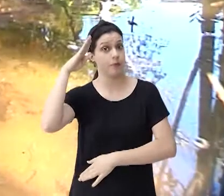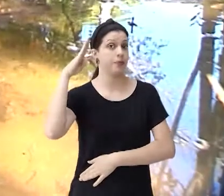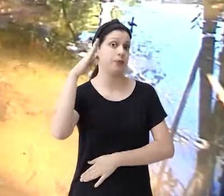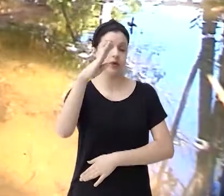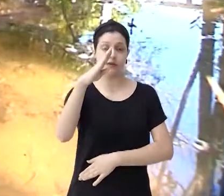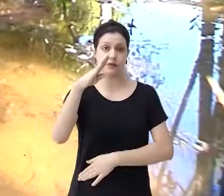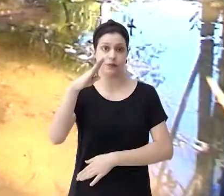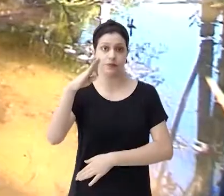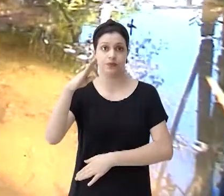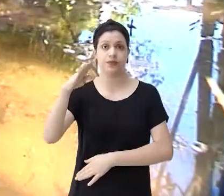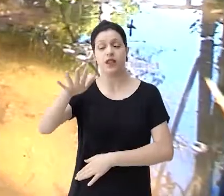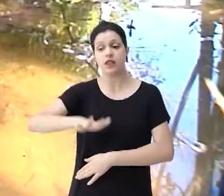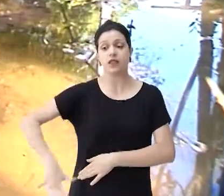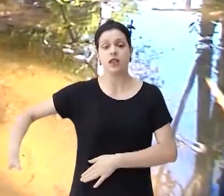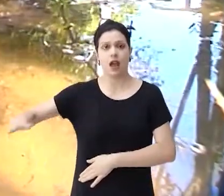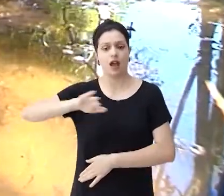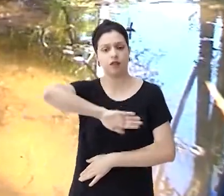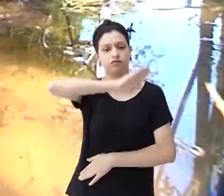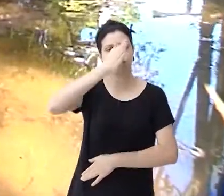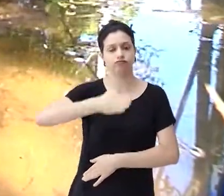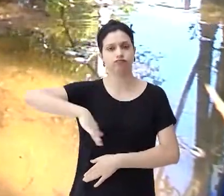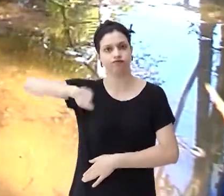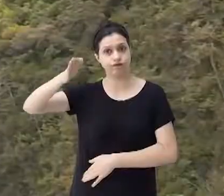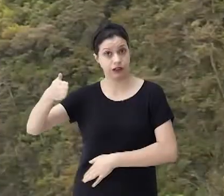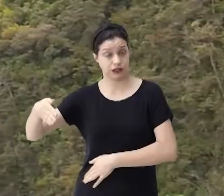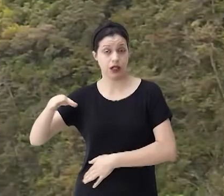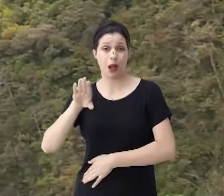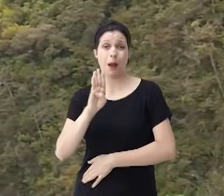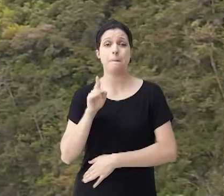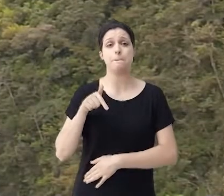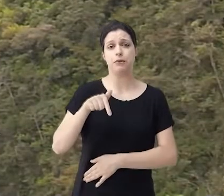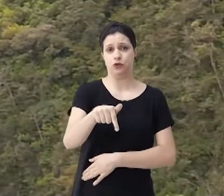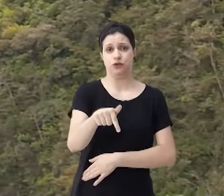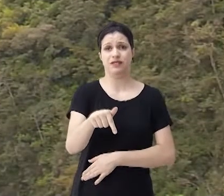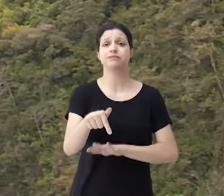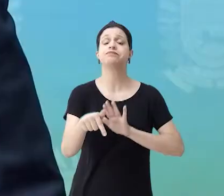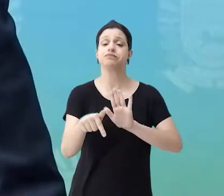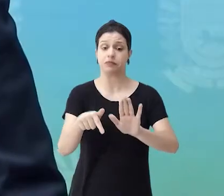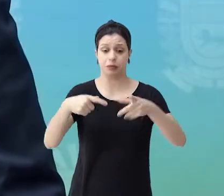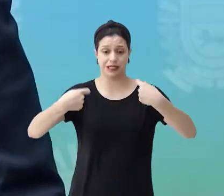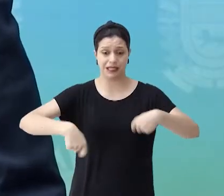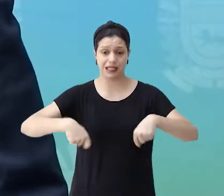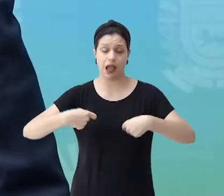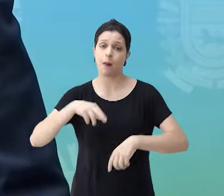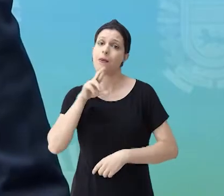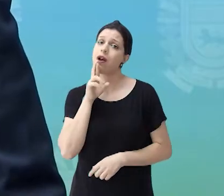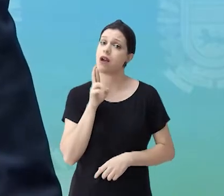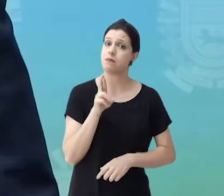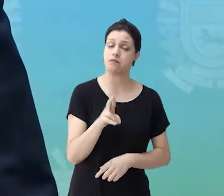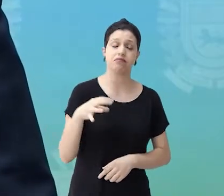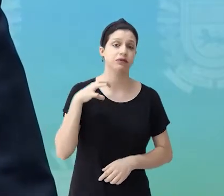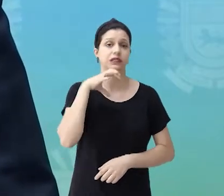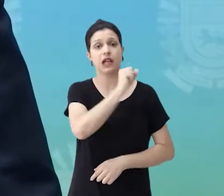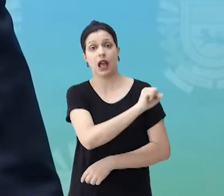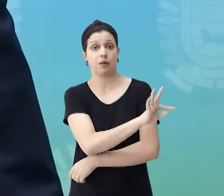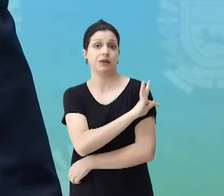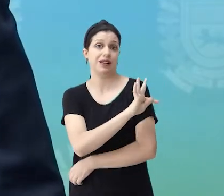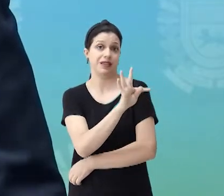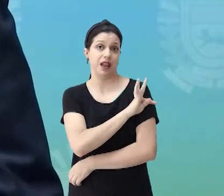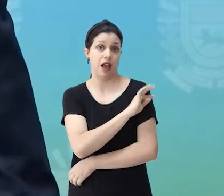territorial, principalmente o ordenamento territorial da Serra da Bodoquena. Precisamos dar